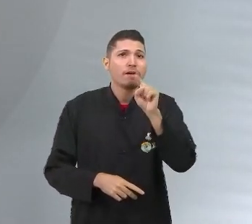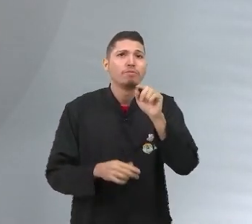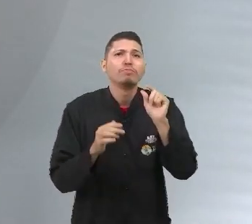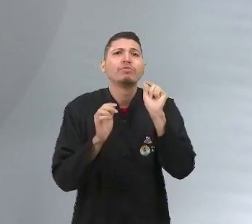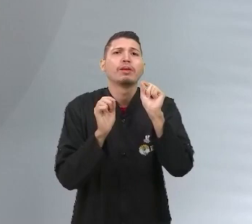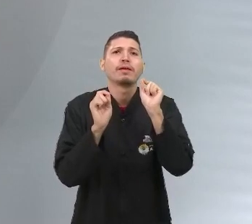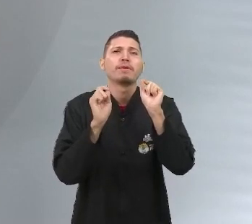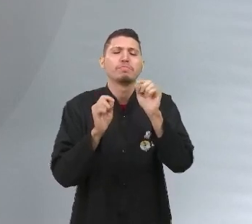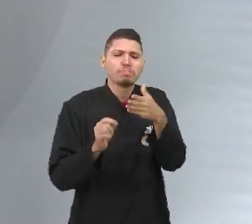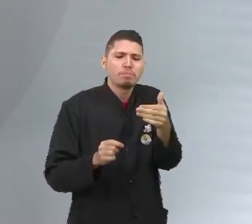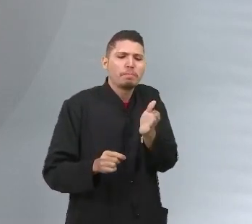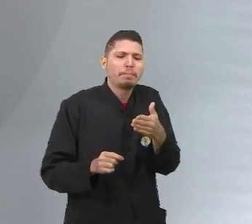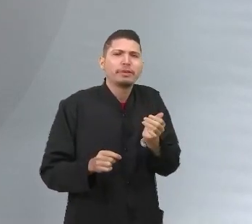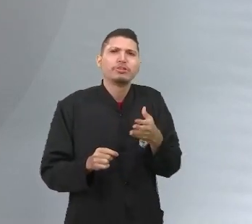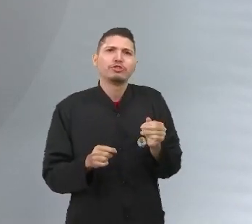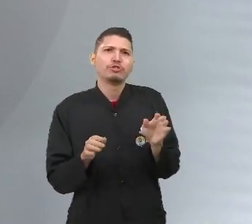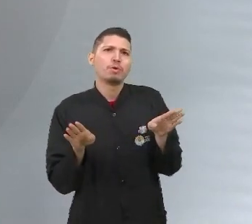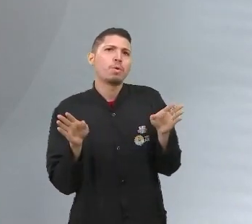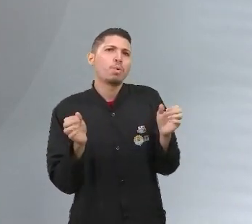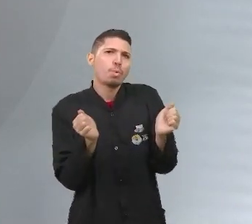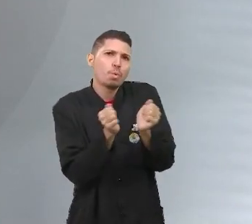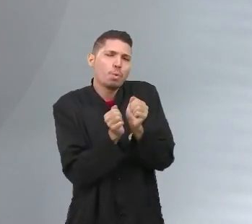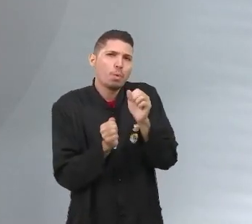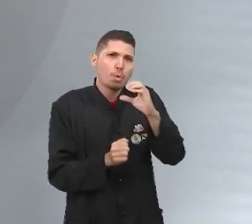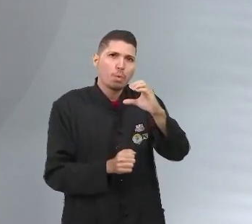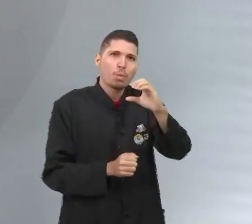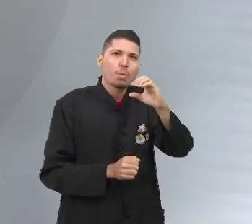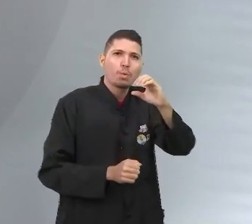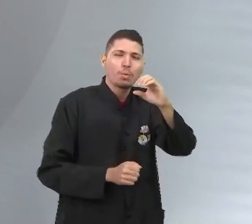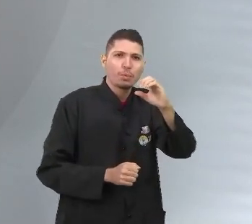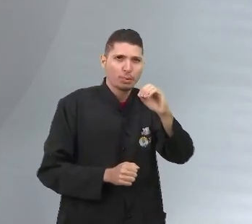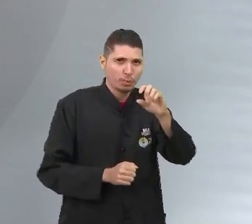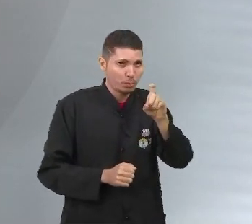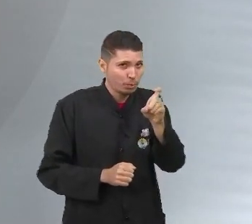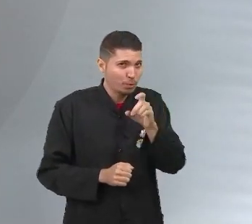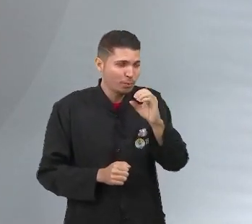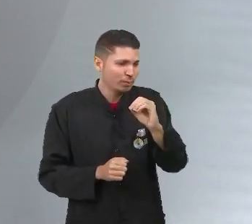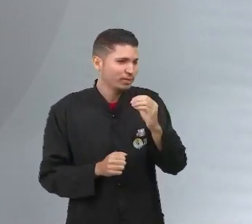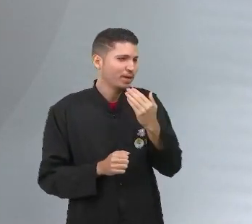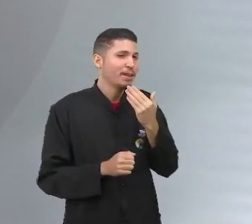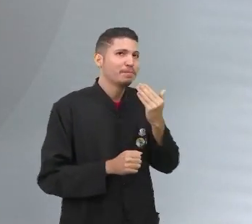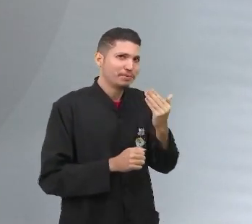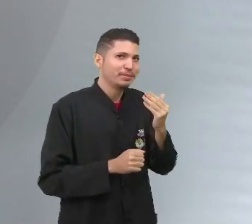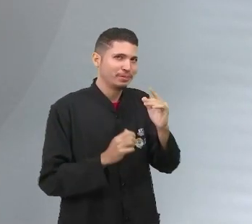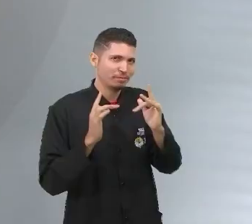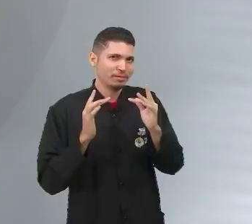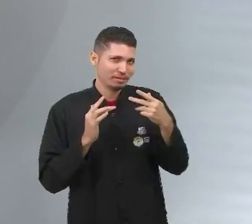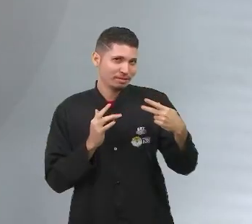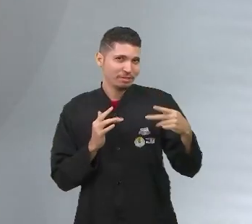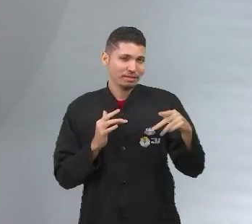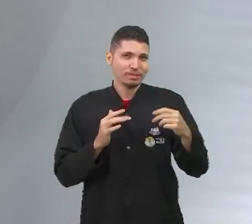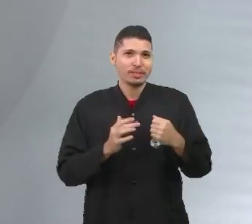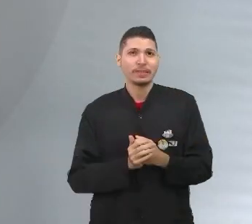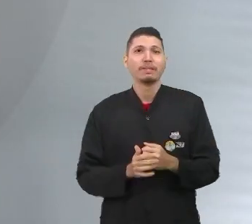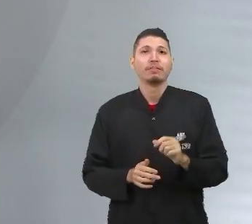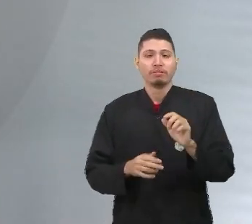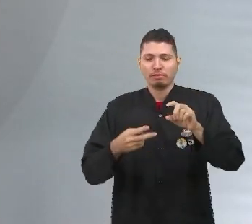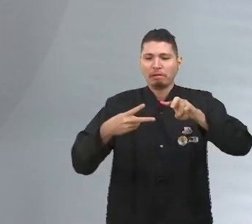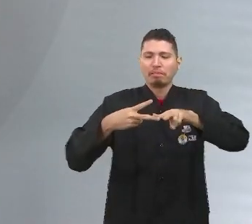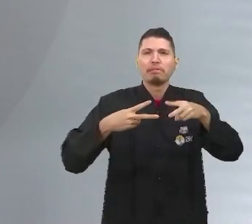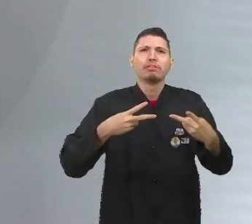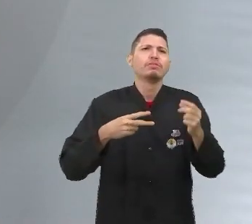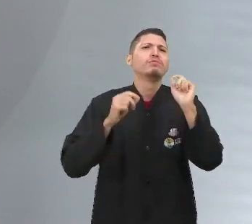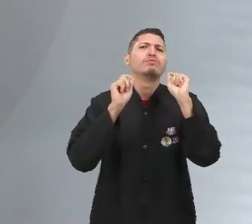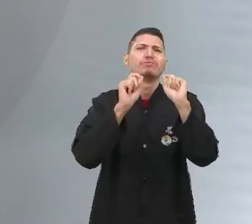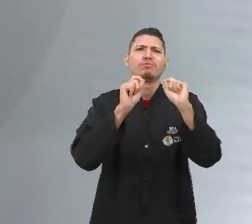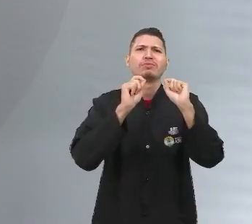coxas, ok? Mas, falando em transgenia, transgênico, o que é? É um